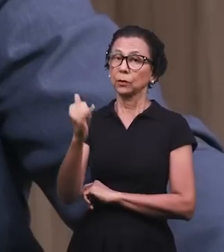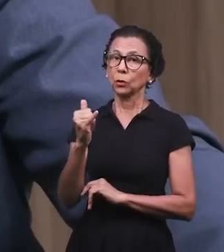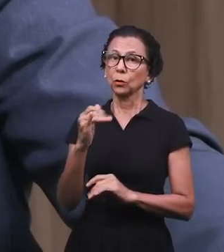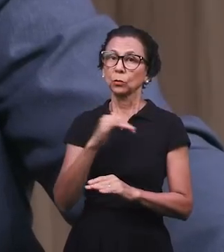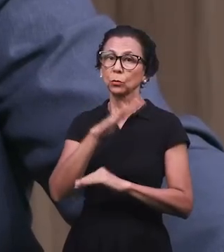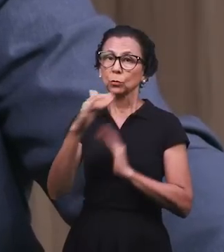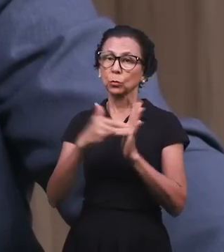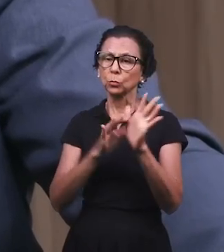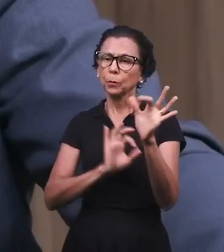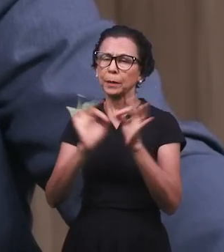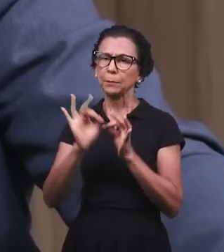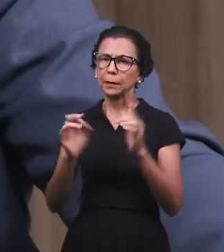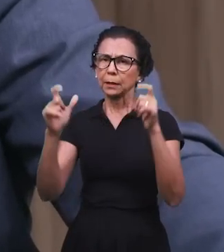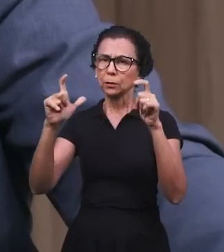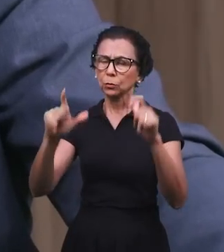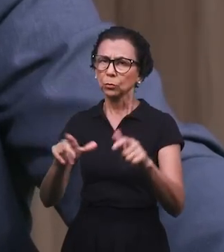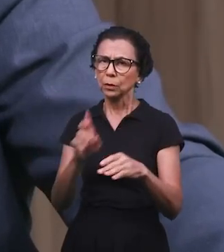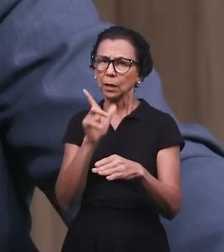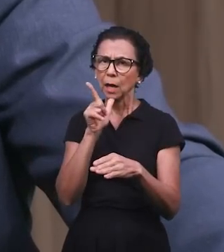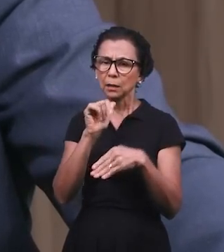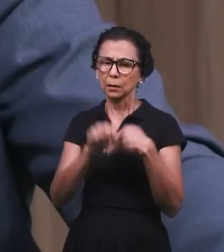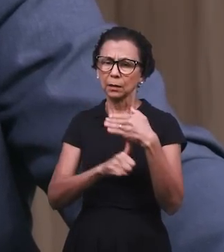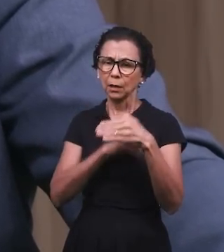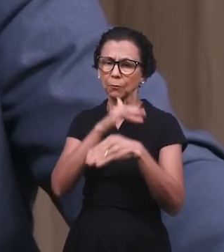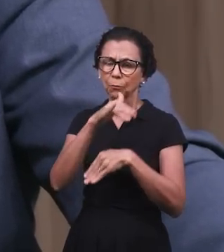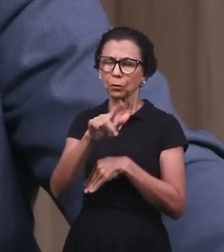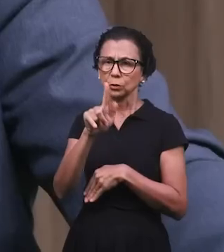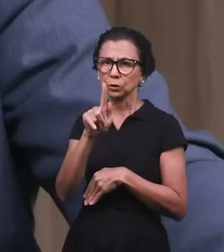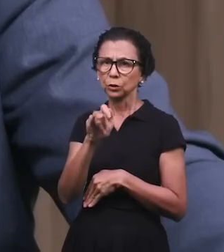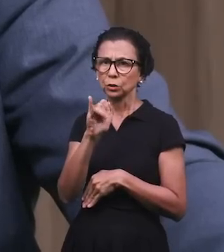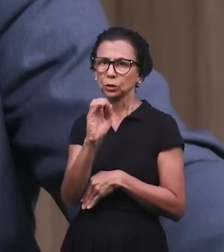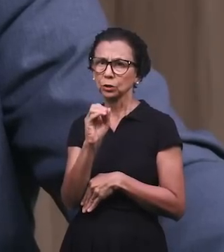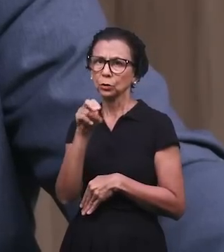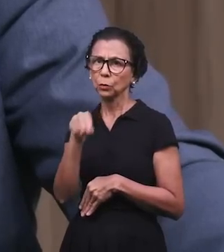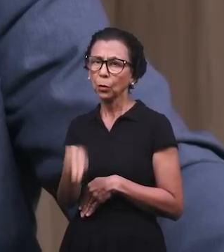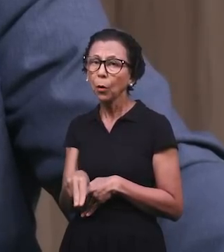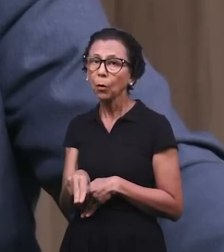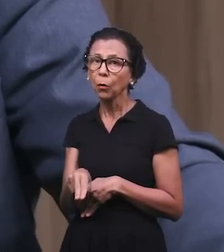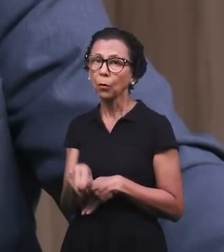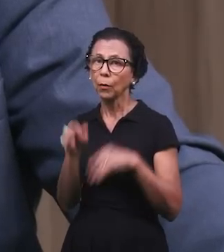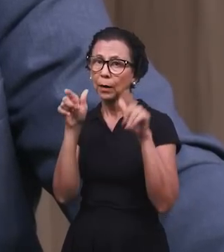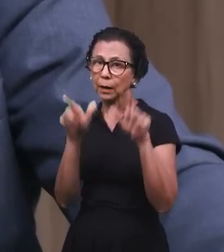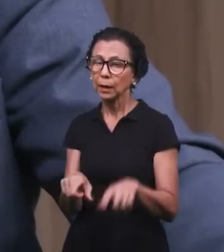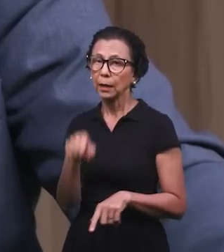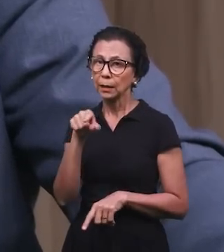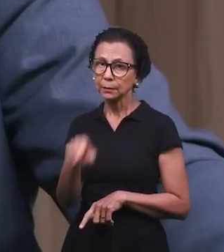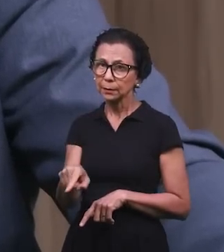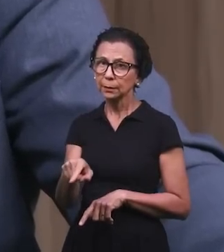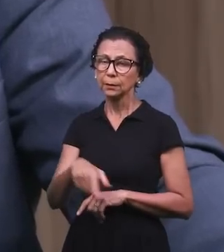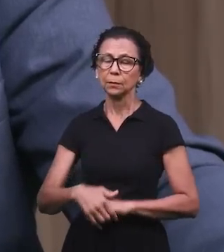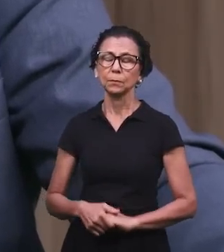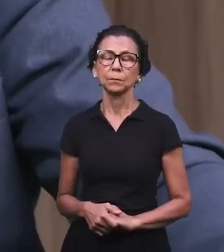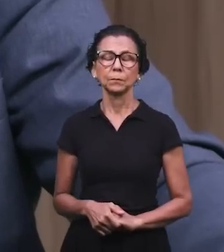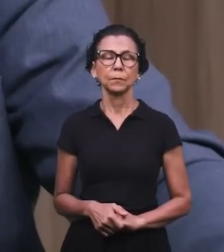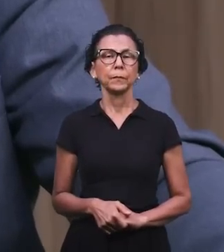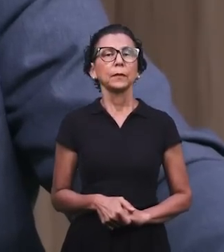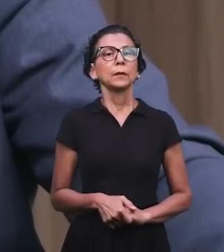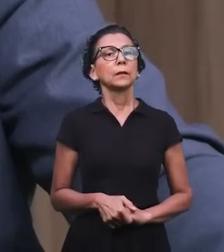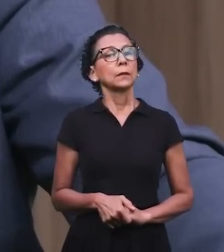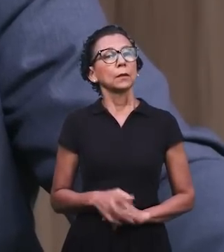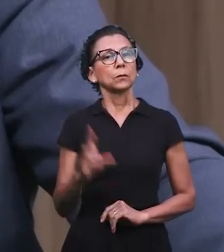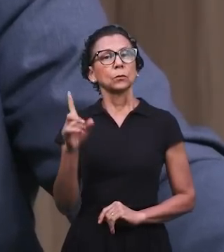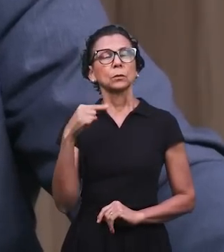Diferente, lá na fonte de Gihon havia vida. Glória a Deus. Né? Então, quando nós ouvimos as orientações, a voz do rei, nós seguimos